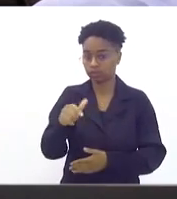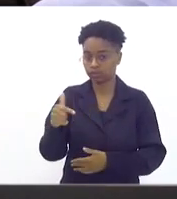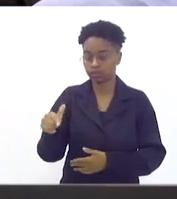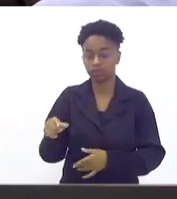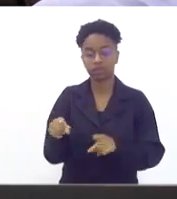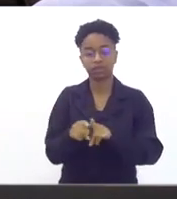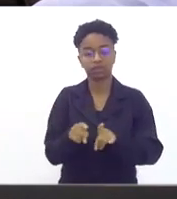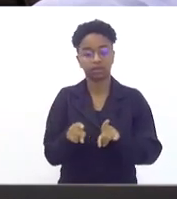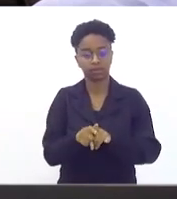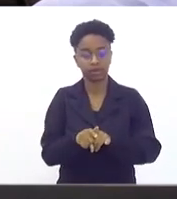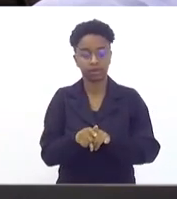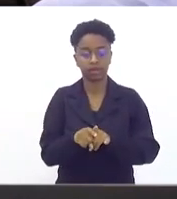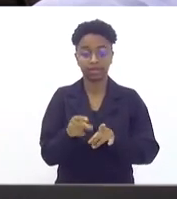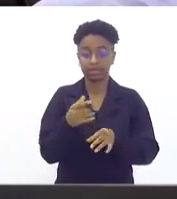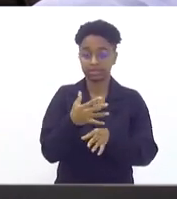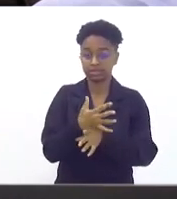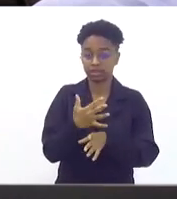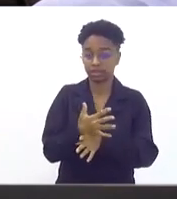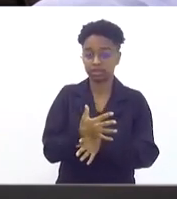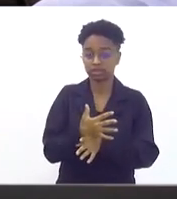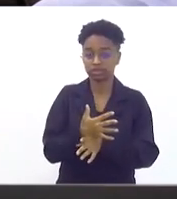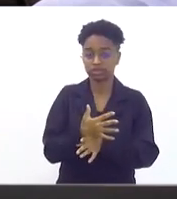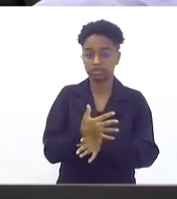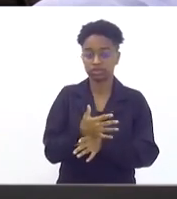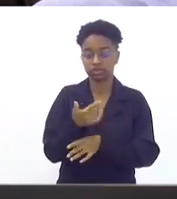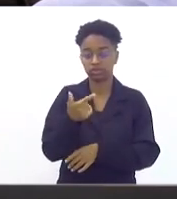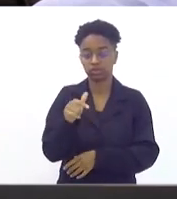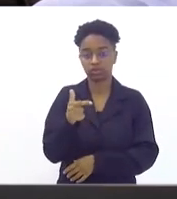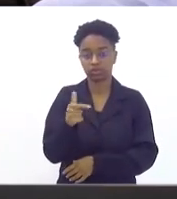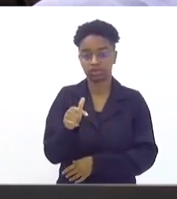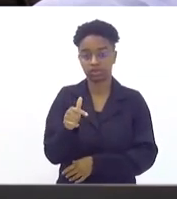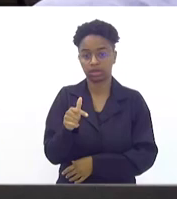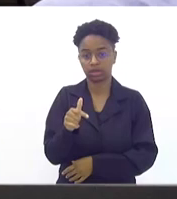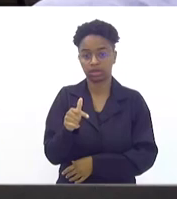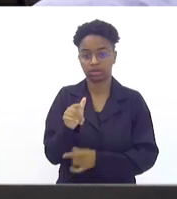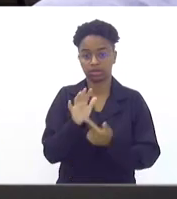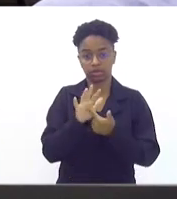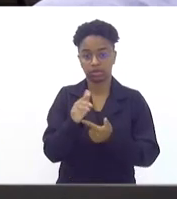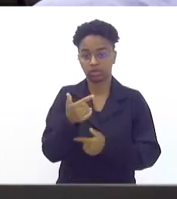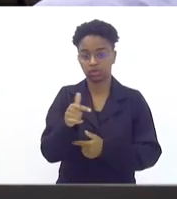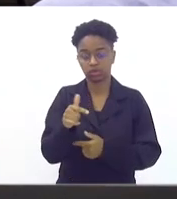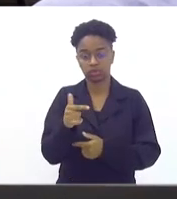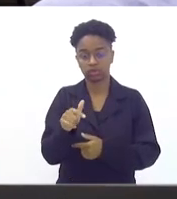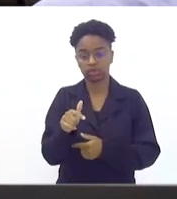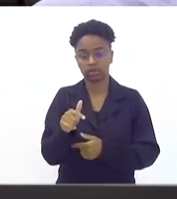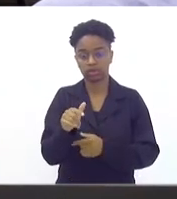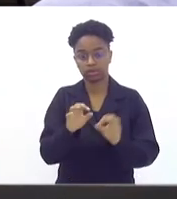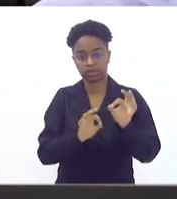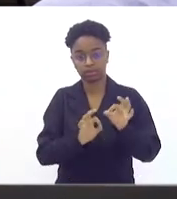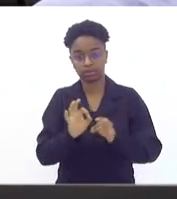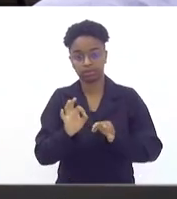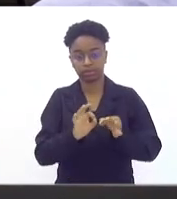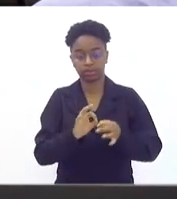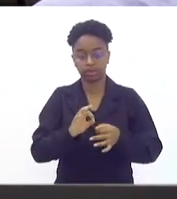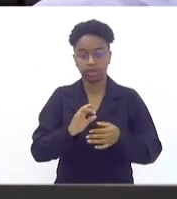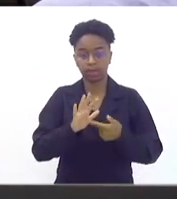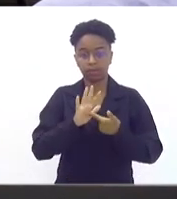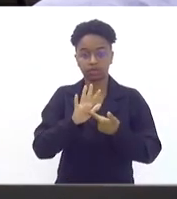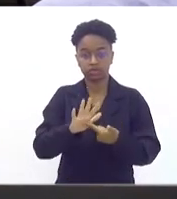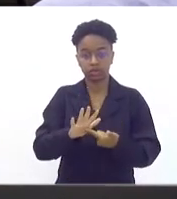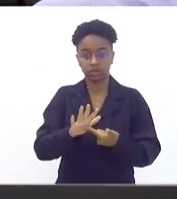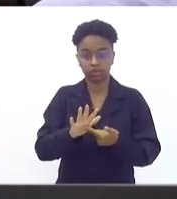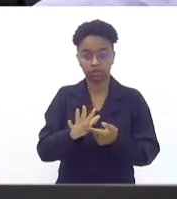de que o município não tem o quadro de plantas de tubulação